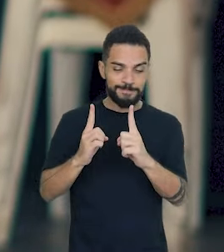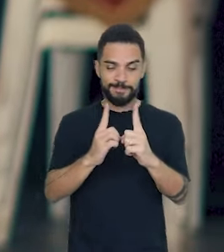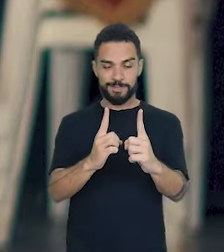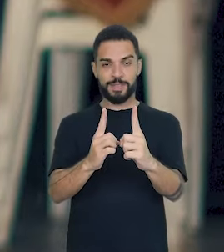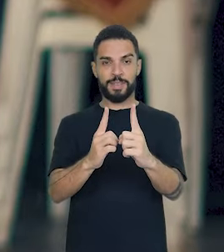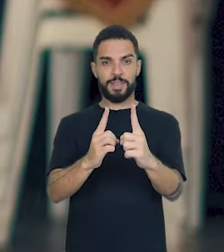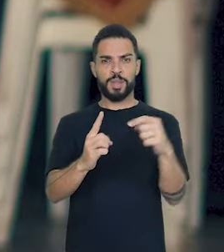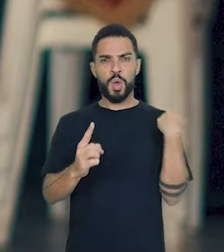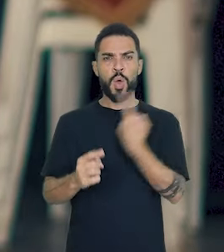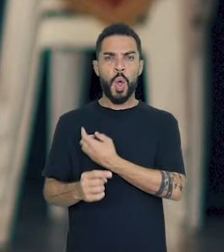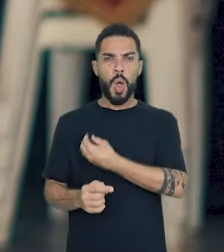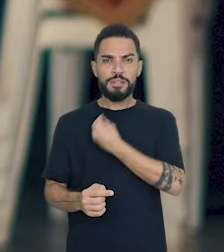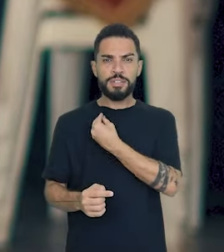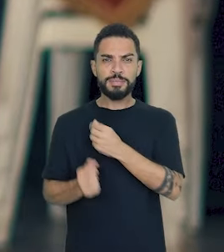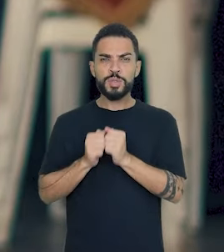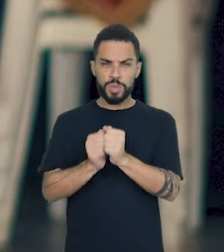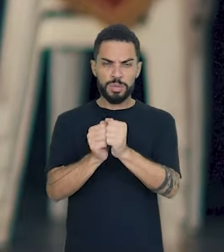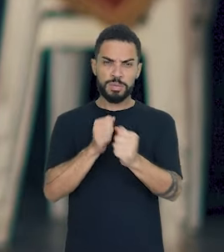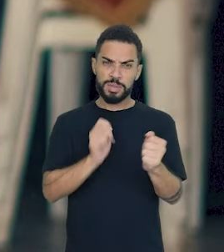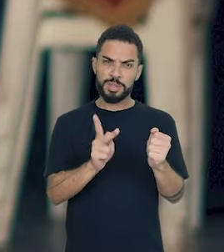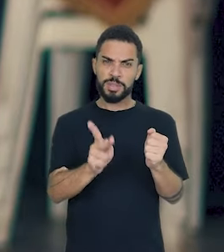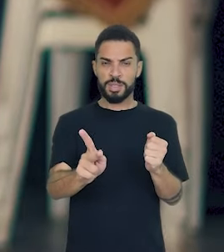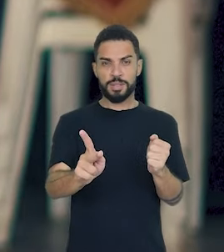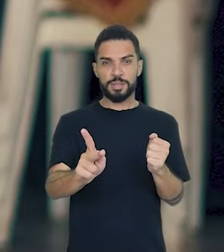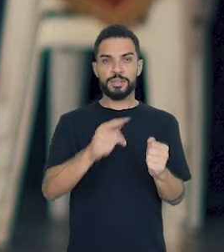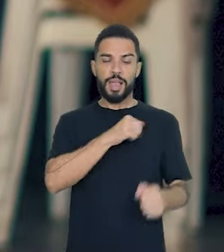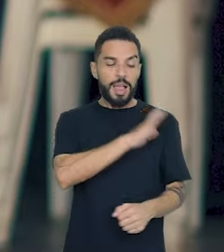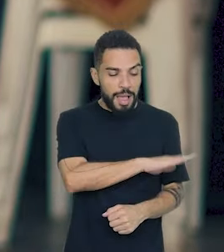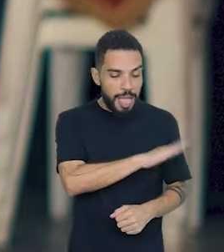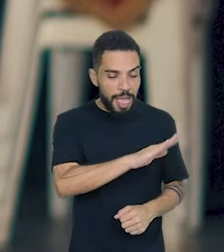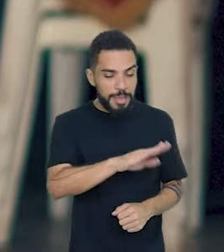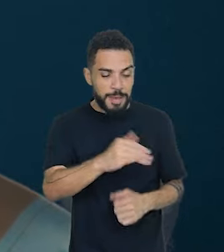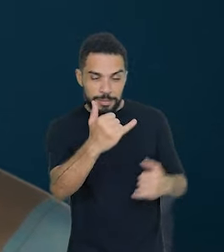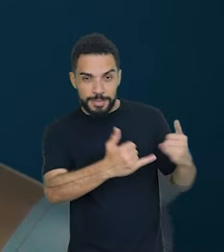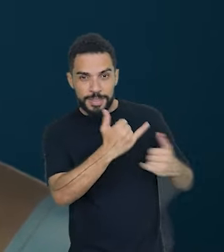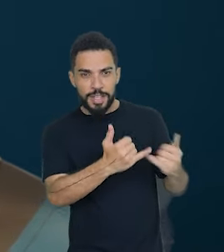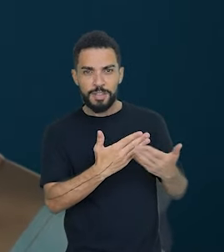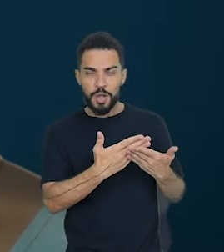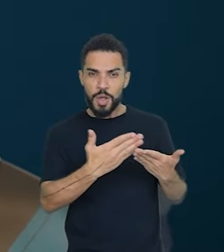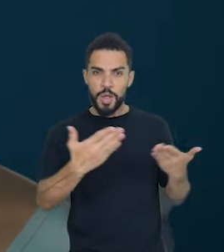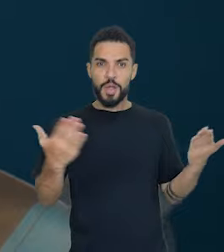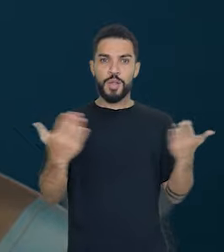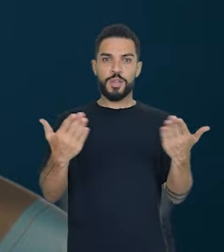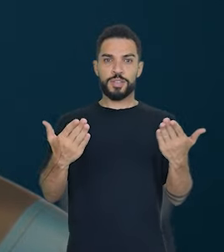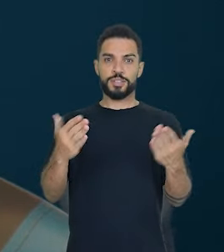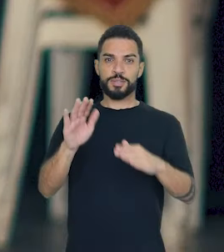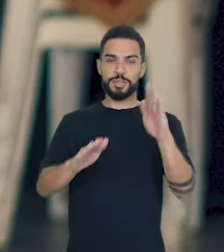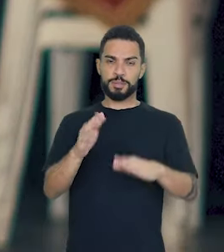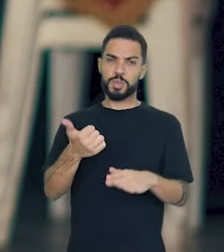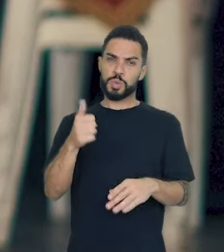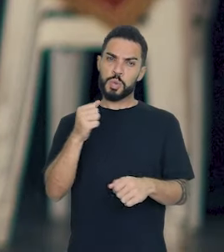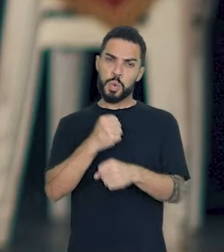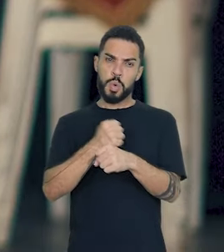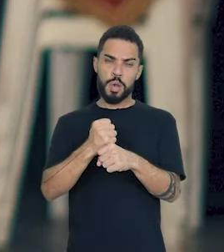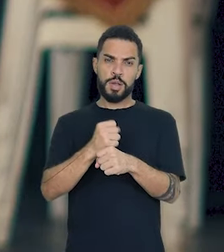a gente viveu a vida inteira junto, né? Que nem eu falei para você hoje, há um ano e pouco, que a gente